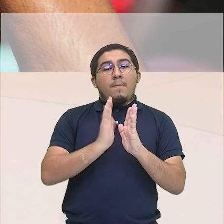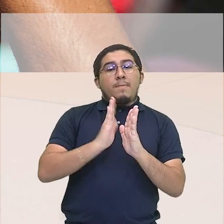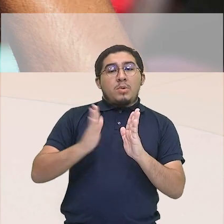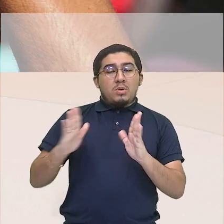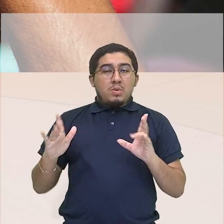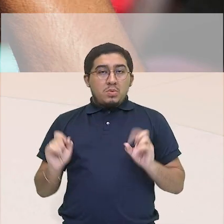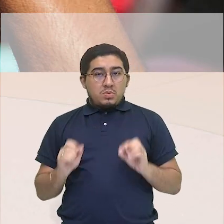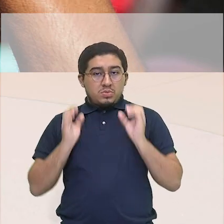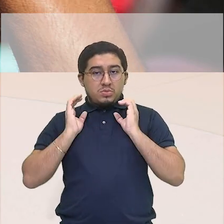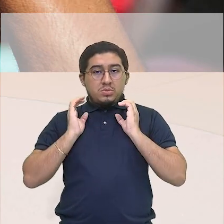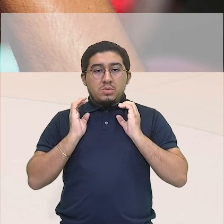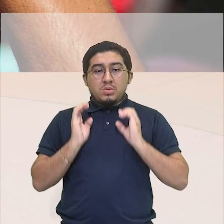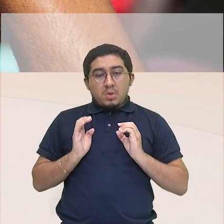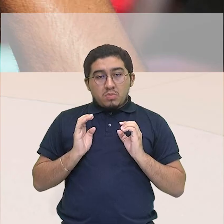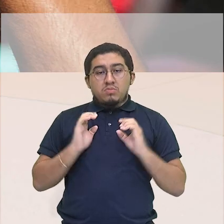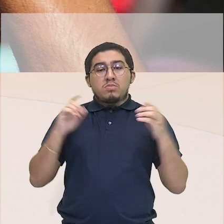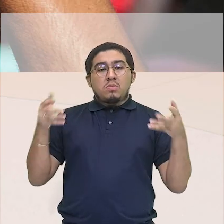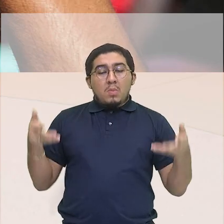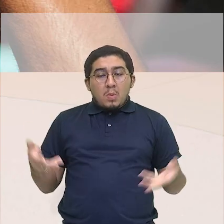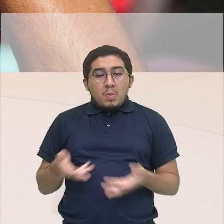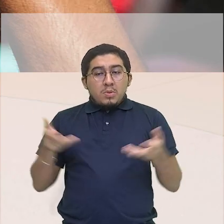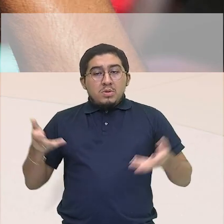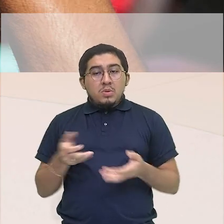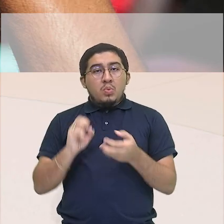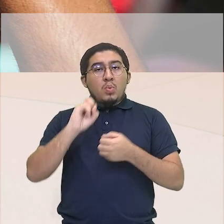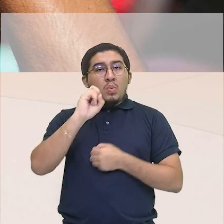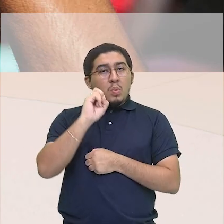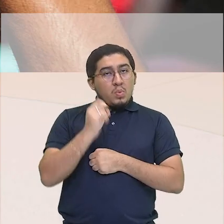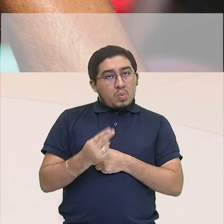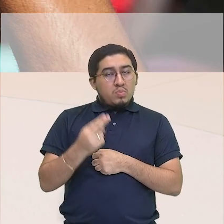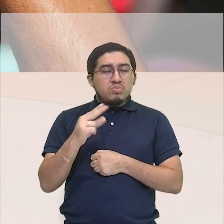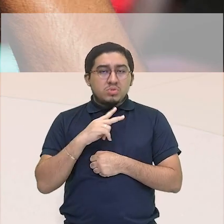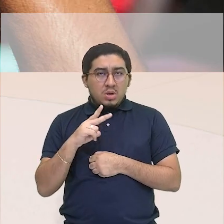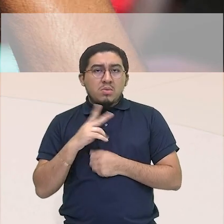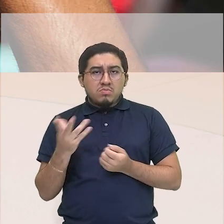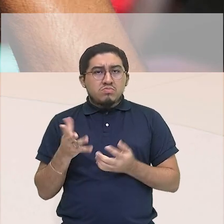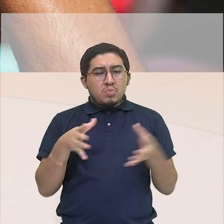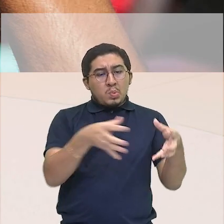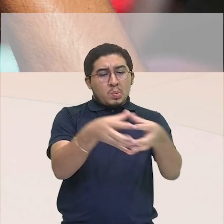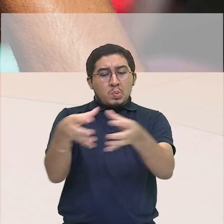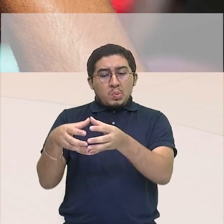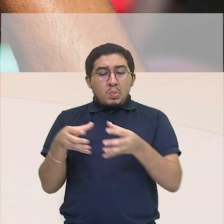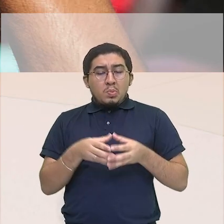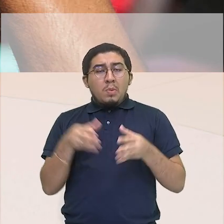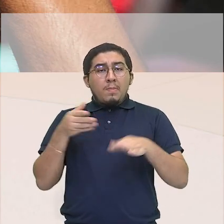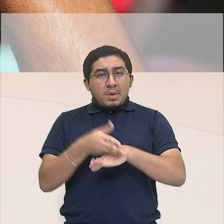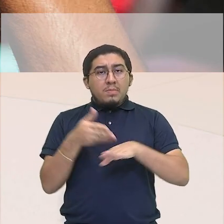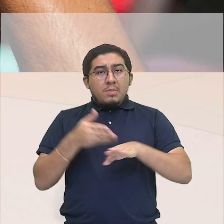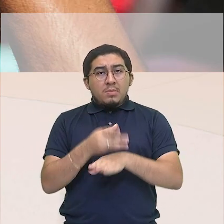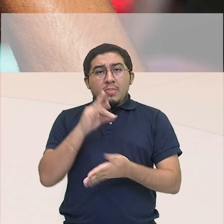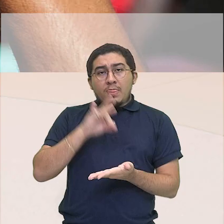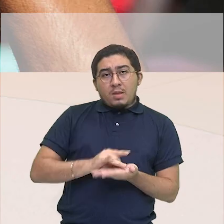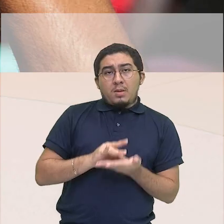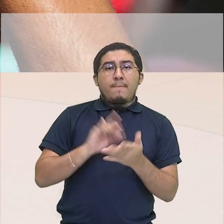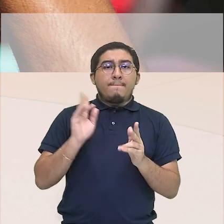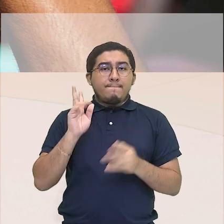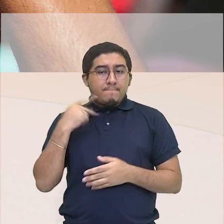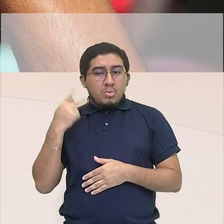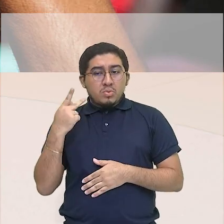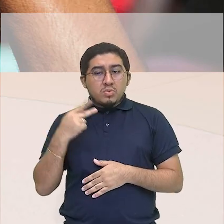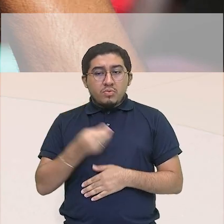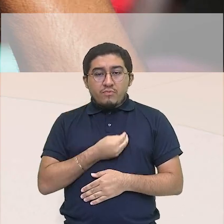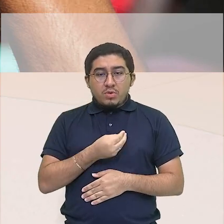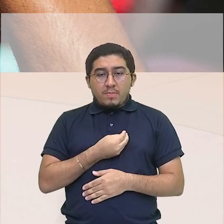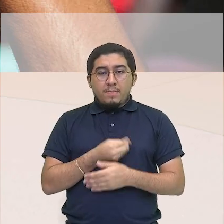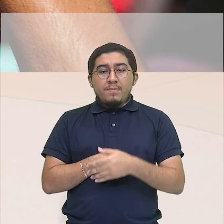cidadãos são mobilizados ou se mobilizam para participar ativamente da vida política.